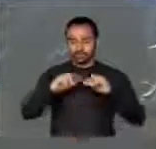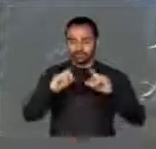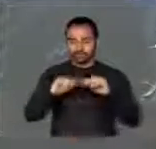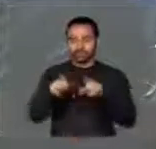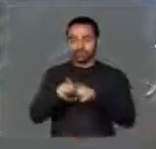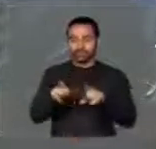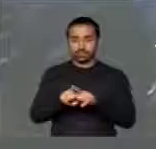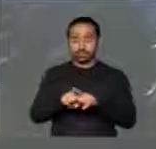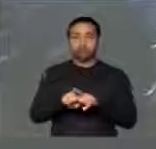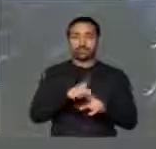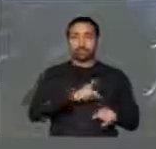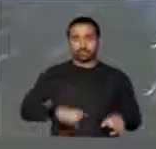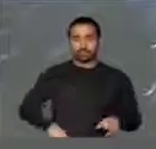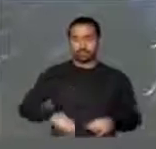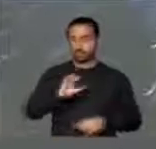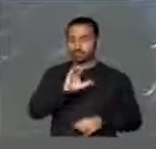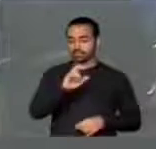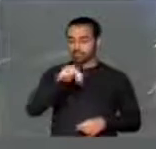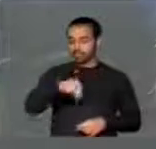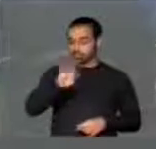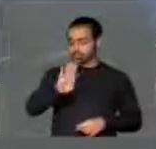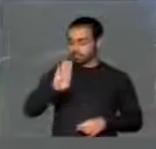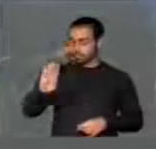Conferência Nacional de Bispos do Brasil,